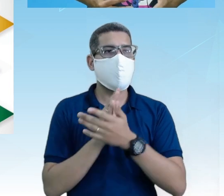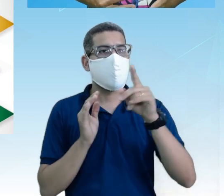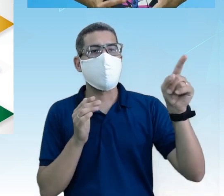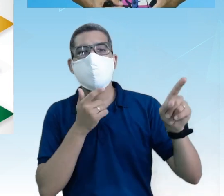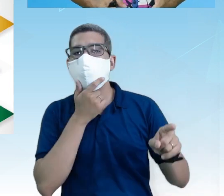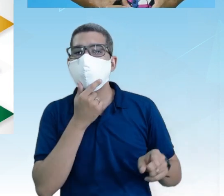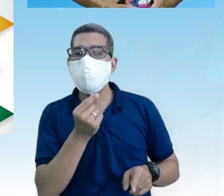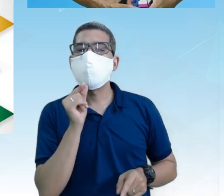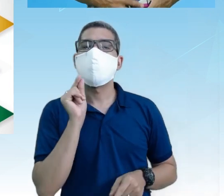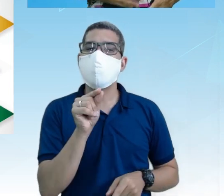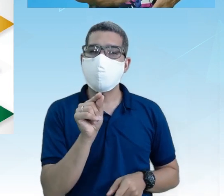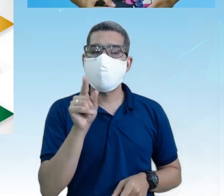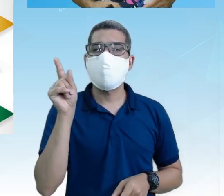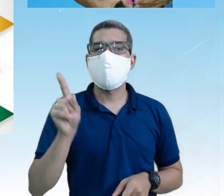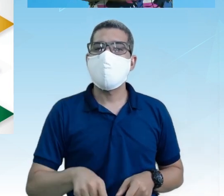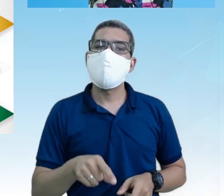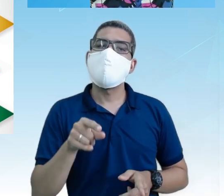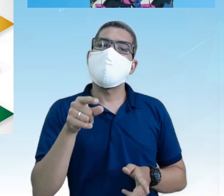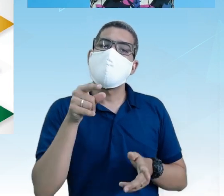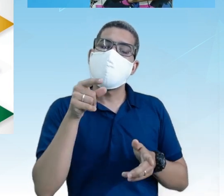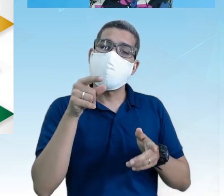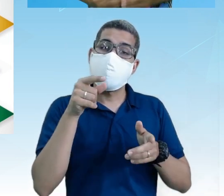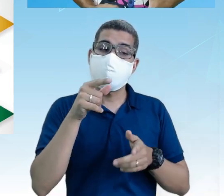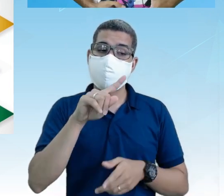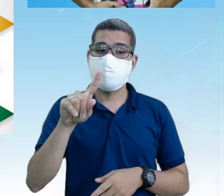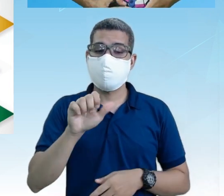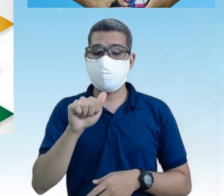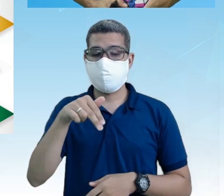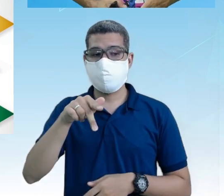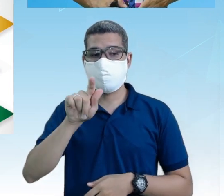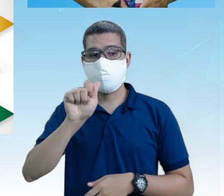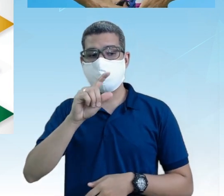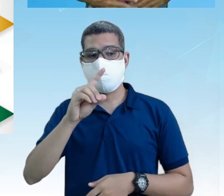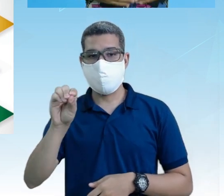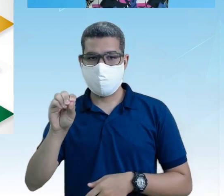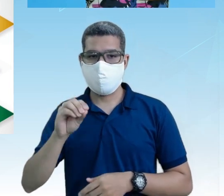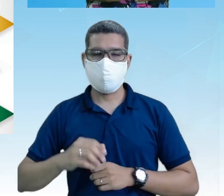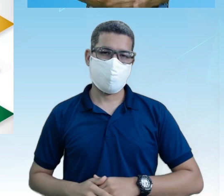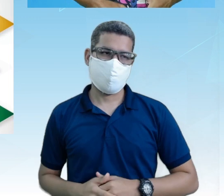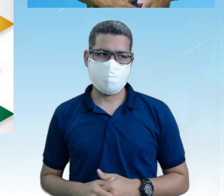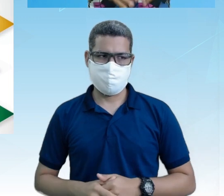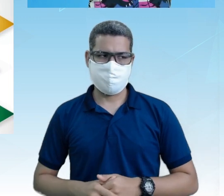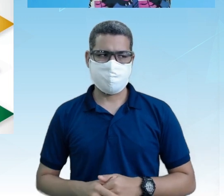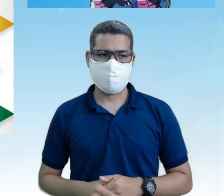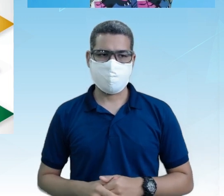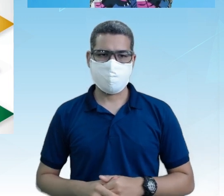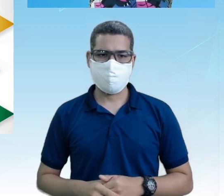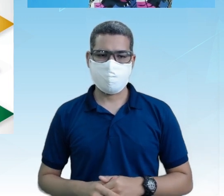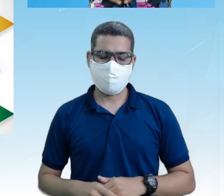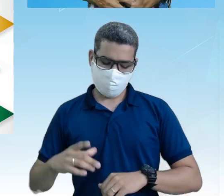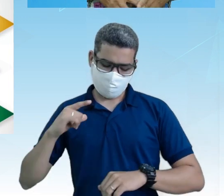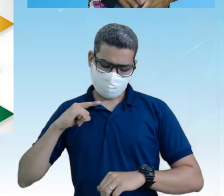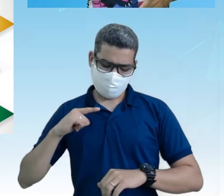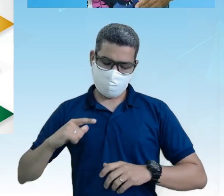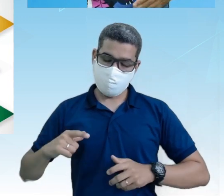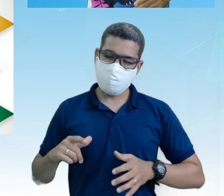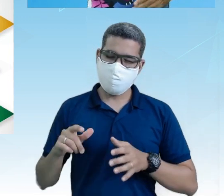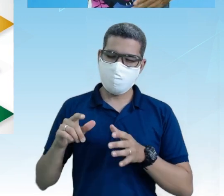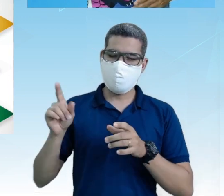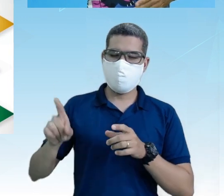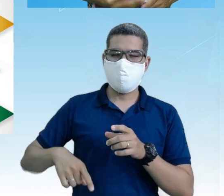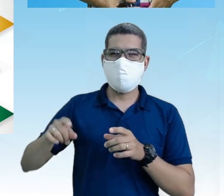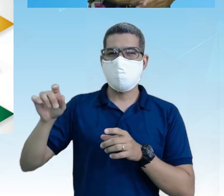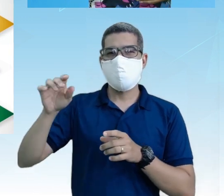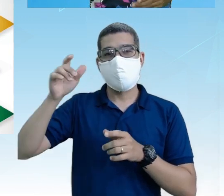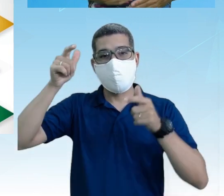na verdade, ela é fruto da fertilização. Né? Fertilização de quem? Fertilização da